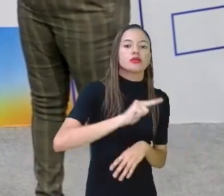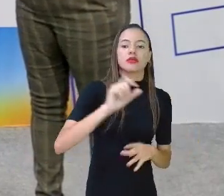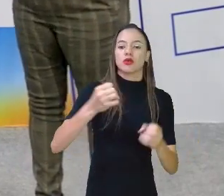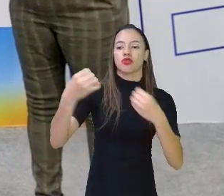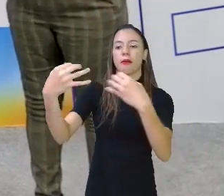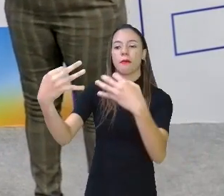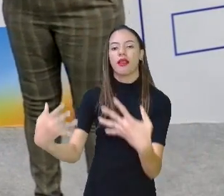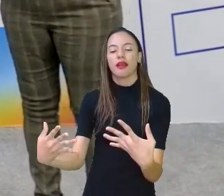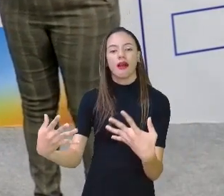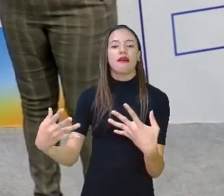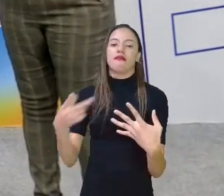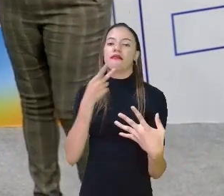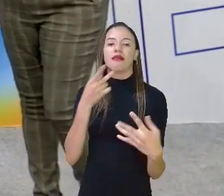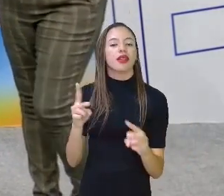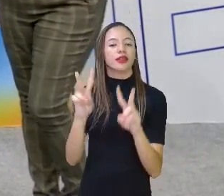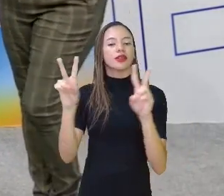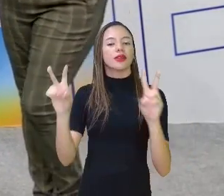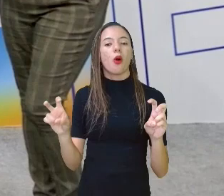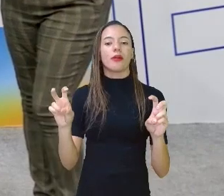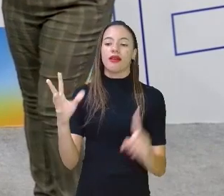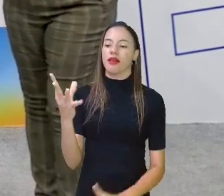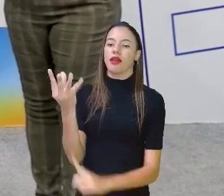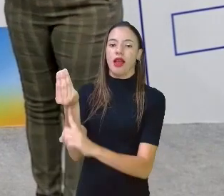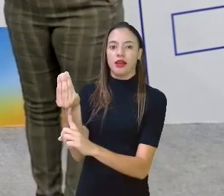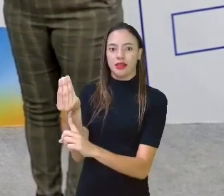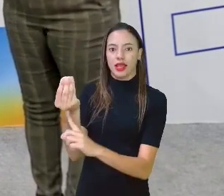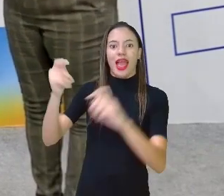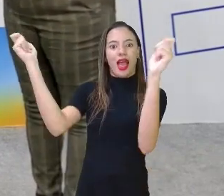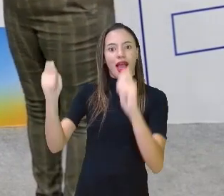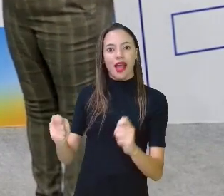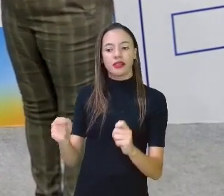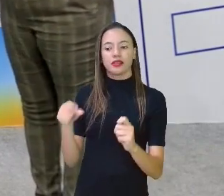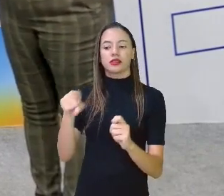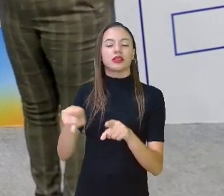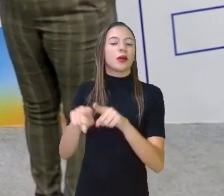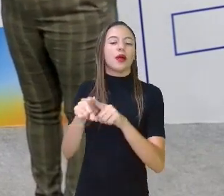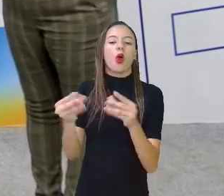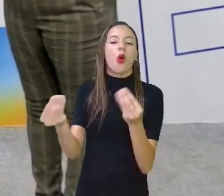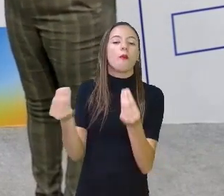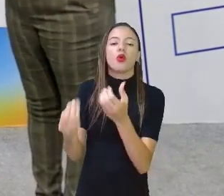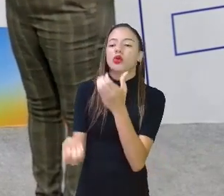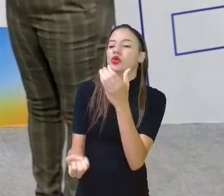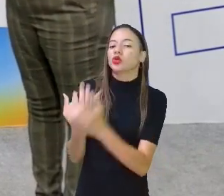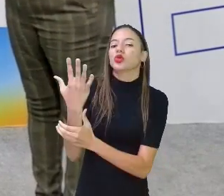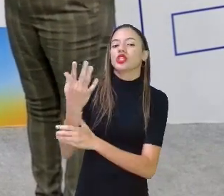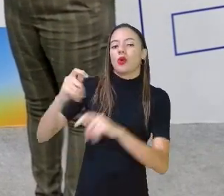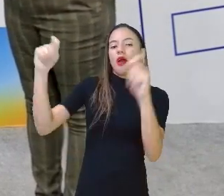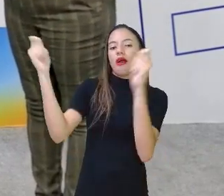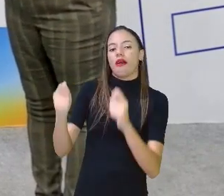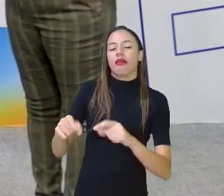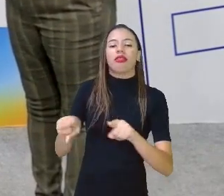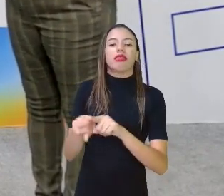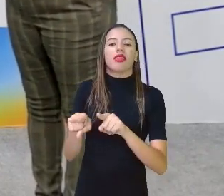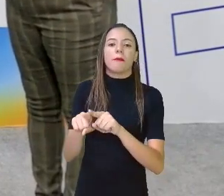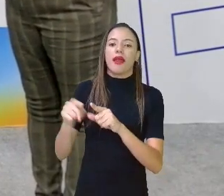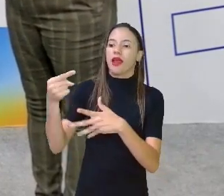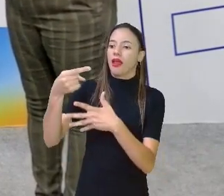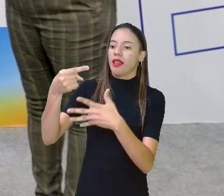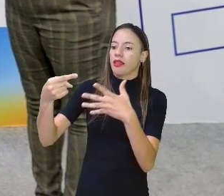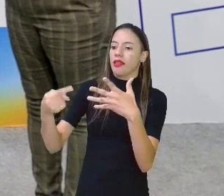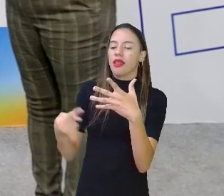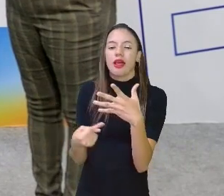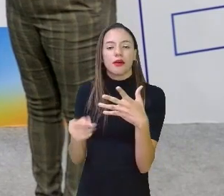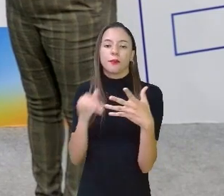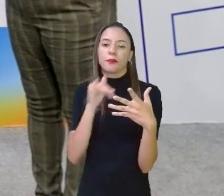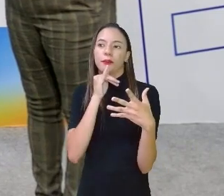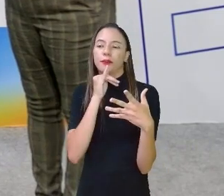exatamente Sim. sobre a arte, não é? O surgimento da arte, as questões que ela chama, que